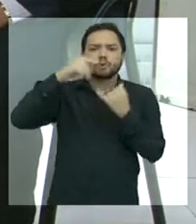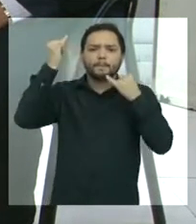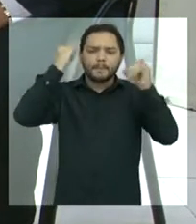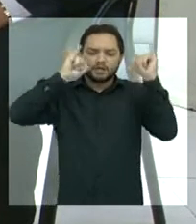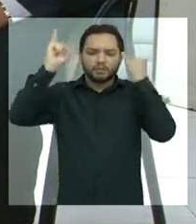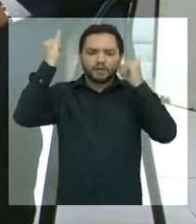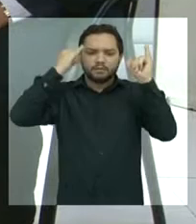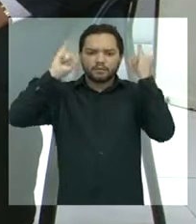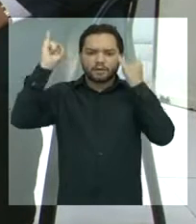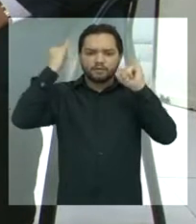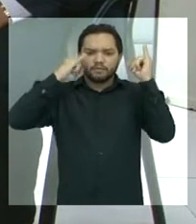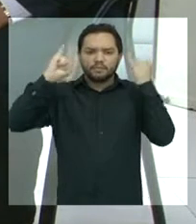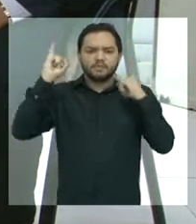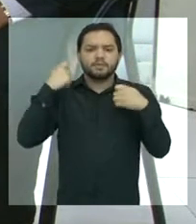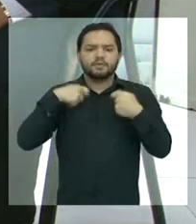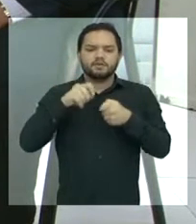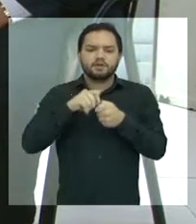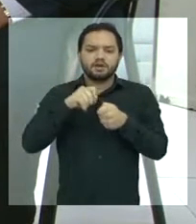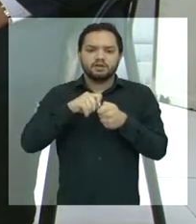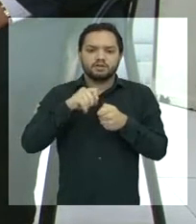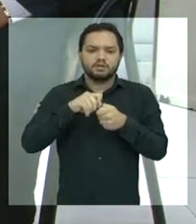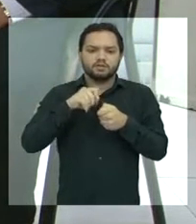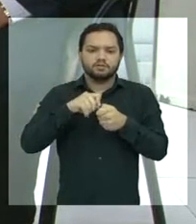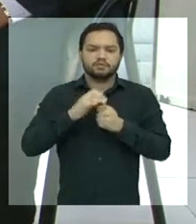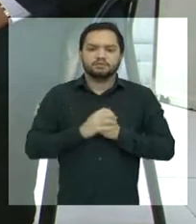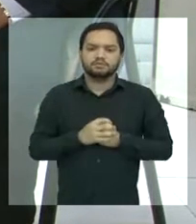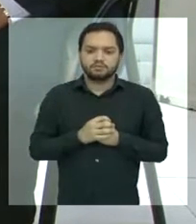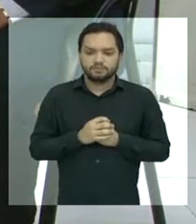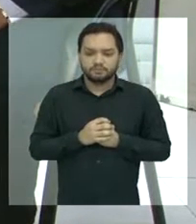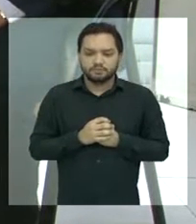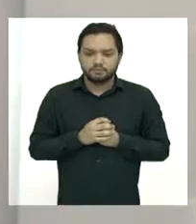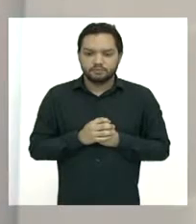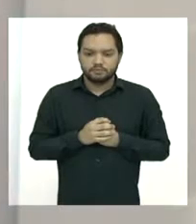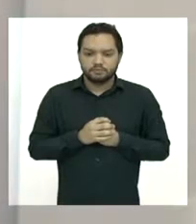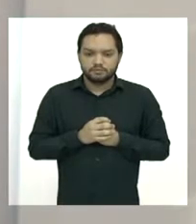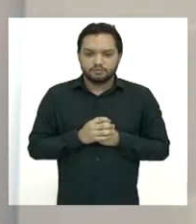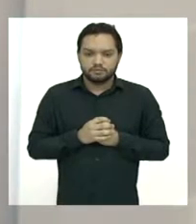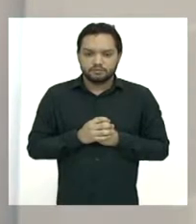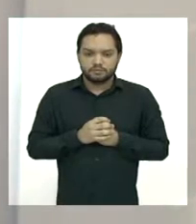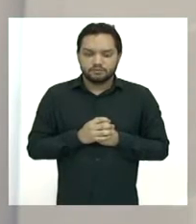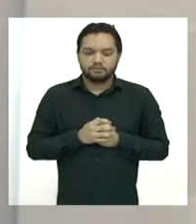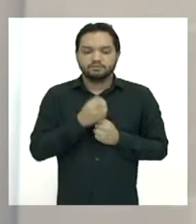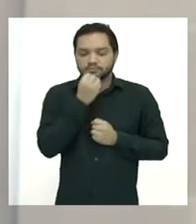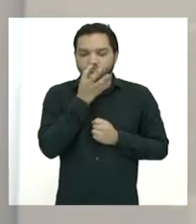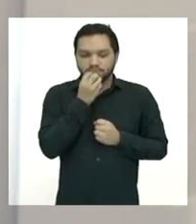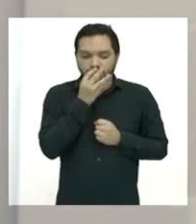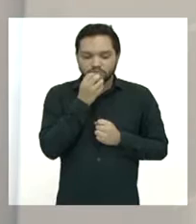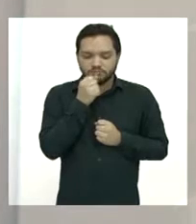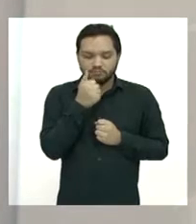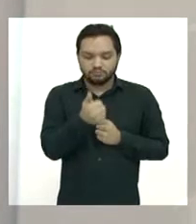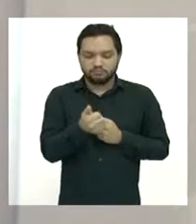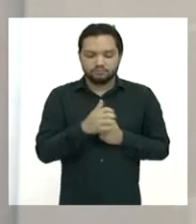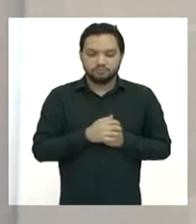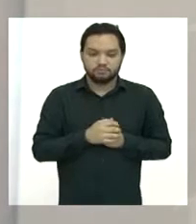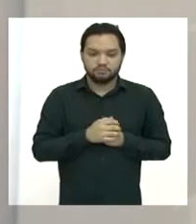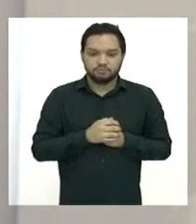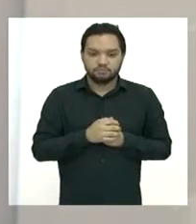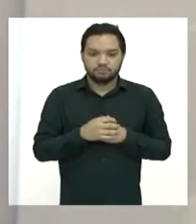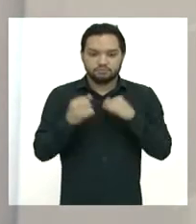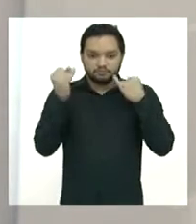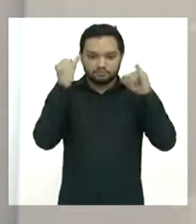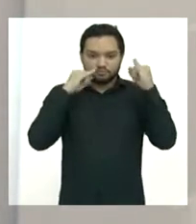cidadão, a cidadã, deveria ter nesse sentido? Pronto, muito boa pergunta, Paulo. A prevenção, por